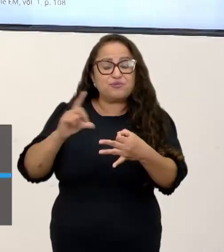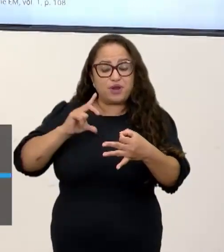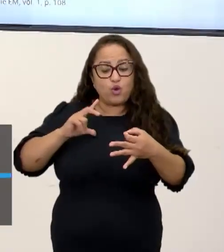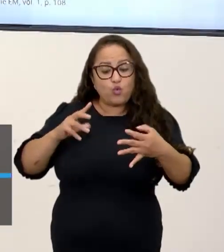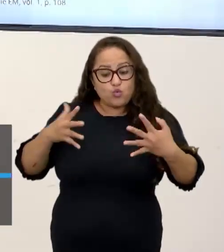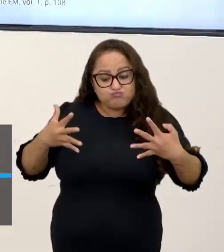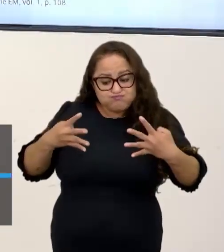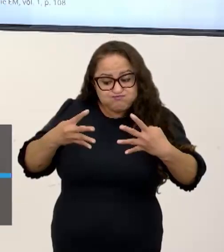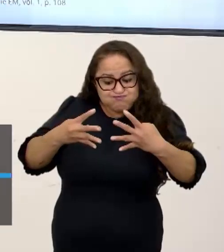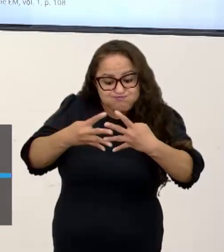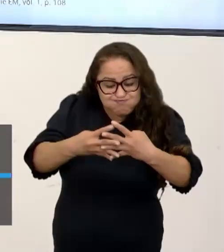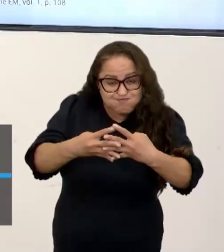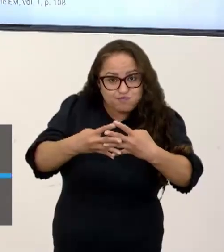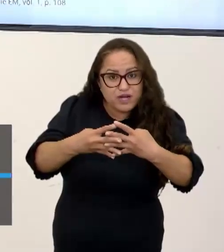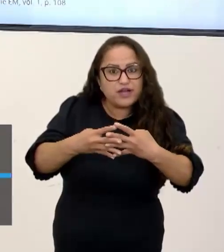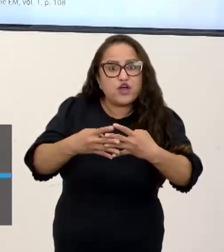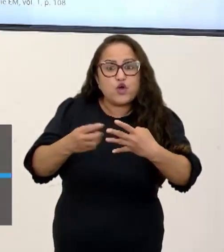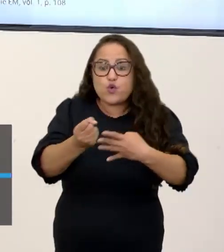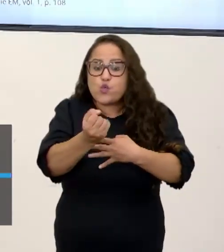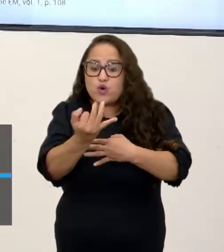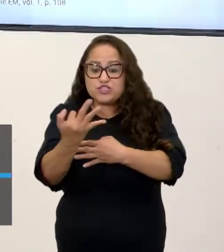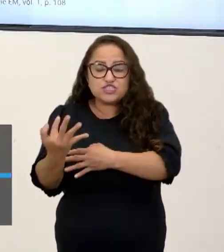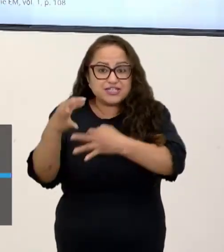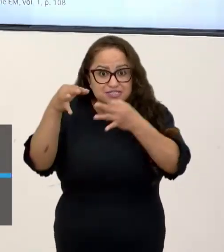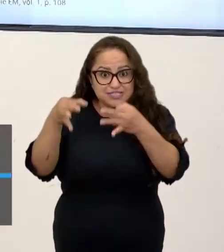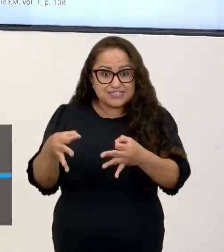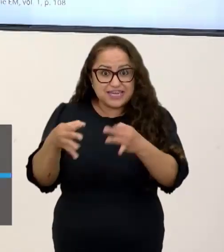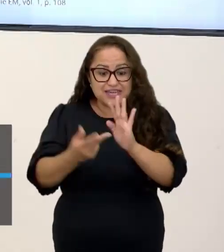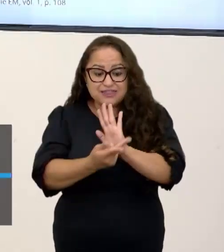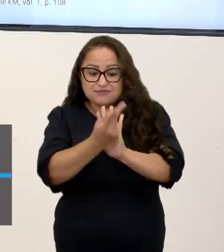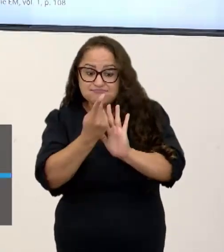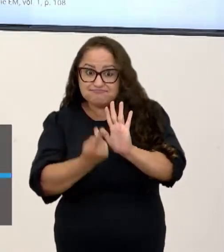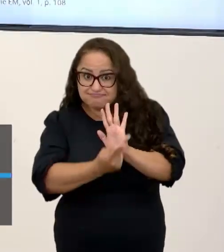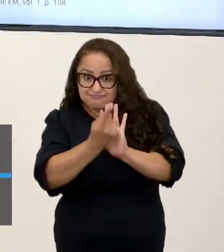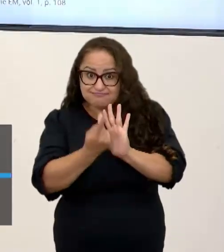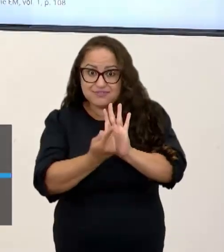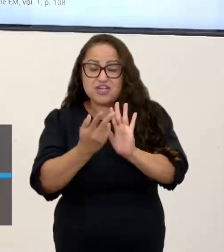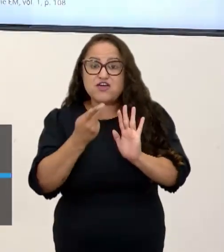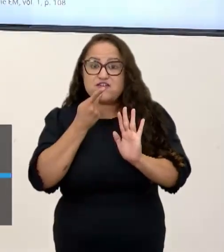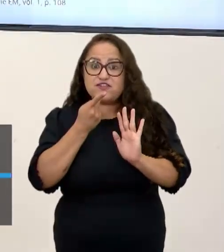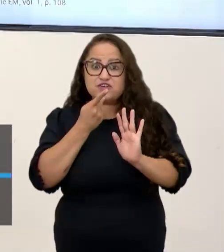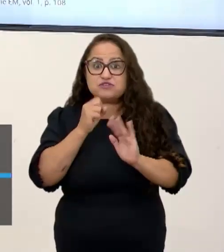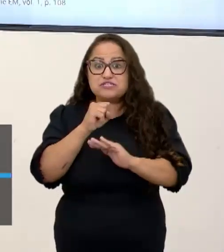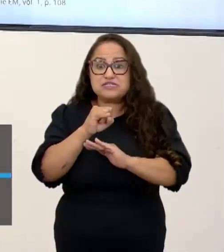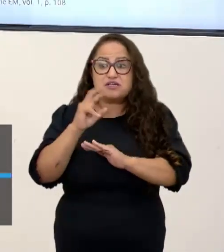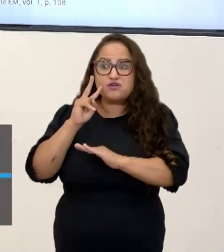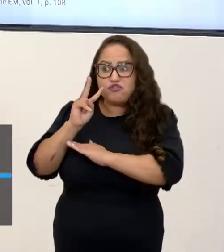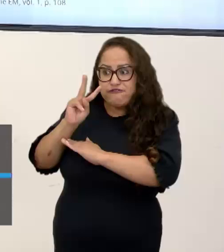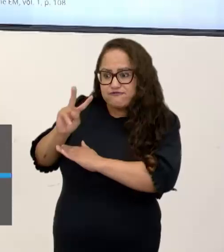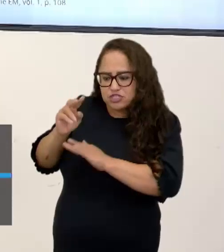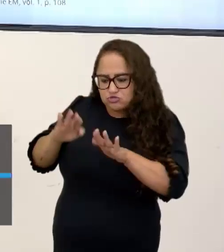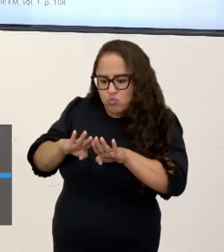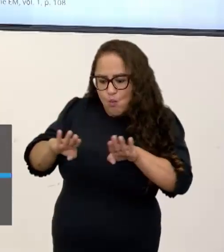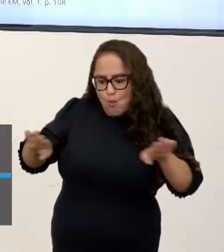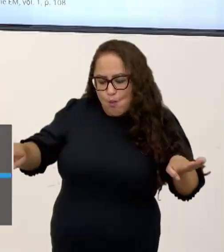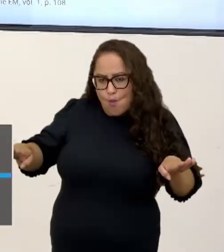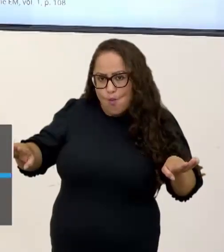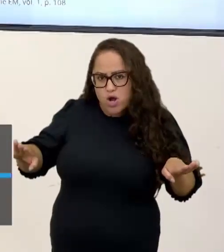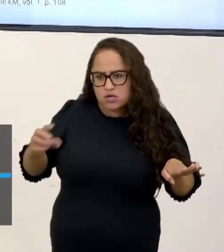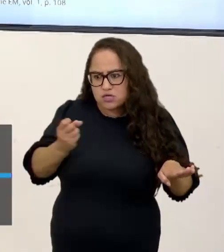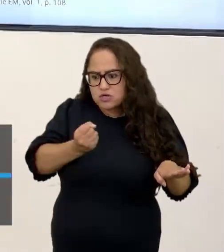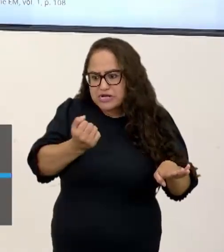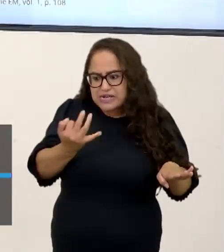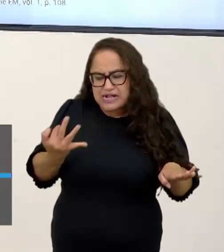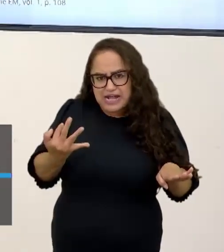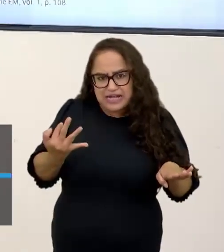dar a quantidade certa de figuras. Ah, então falou em pavimentação, eu tenho que lembrar, eu olho cada figura e eu sei que a soma de cada